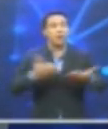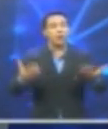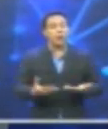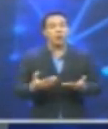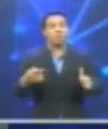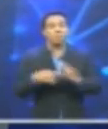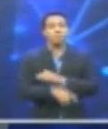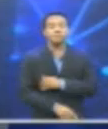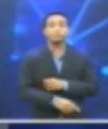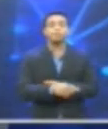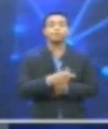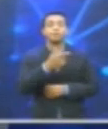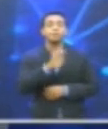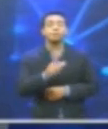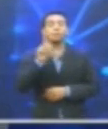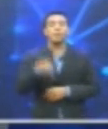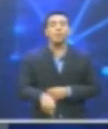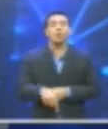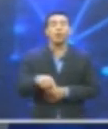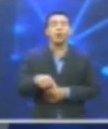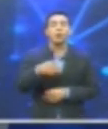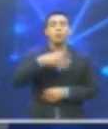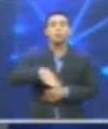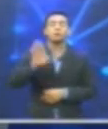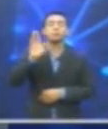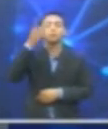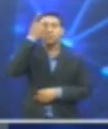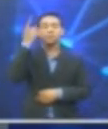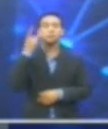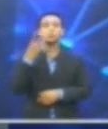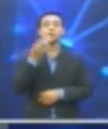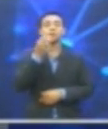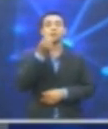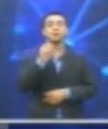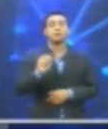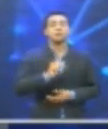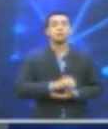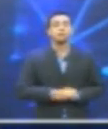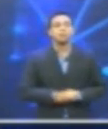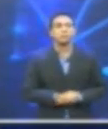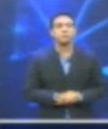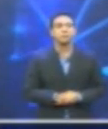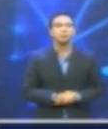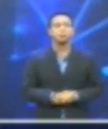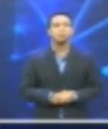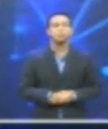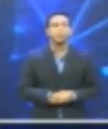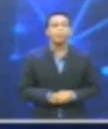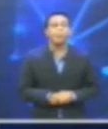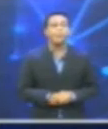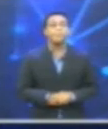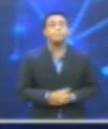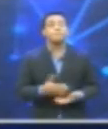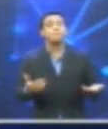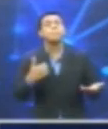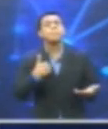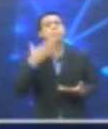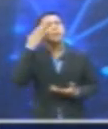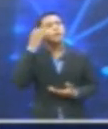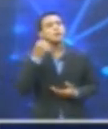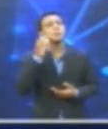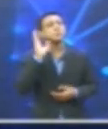pergunta, quem faz é o candidato Henrique Eduardo Alves. 30 segundos, candidato. Eu quero saber do candidato, já se sabia